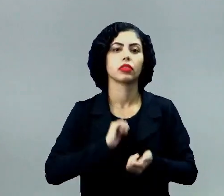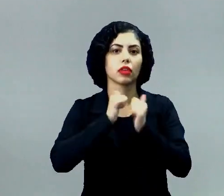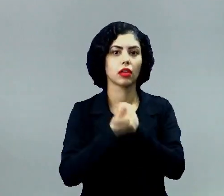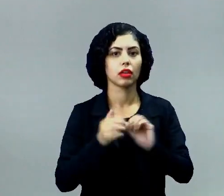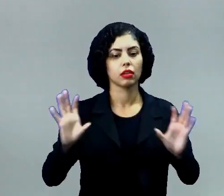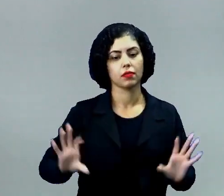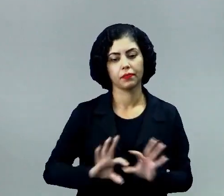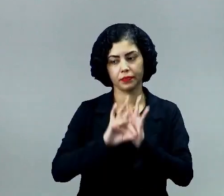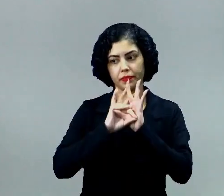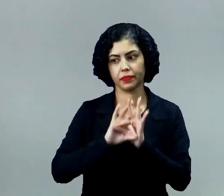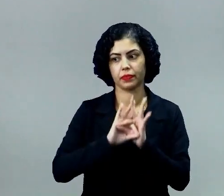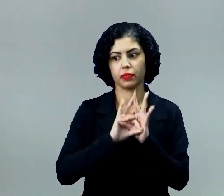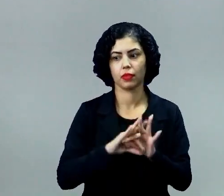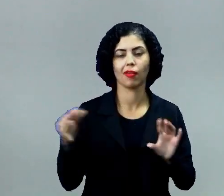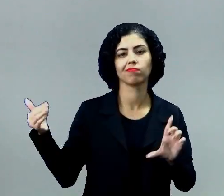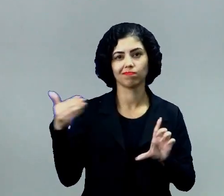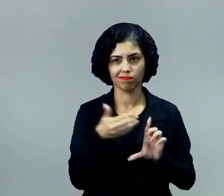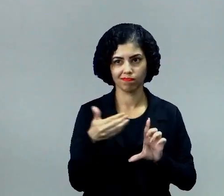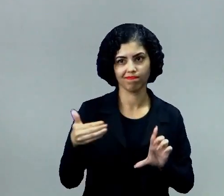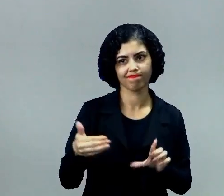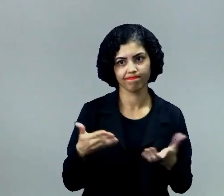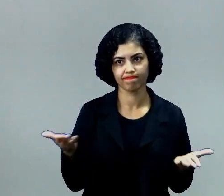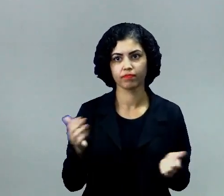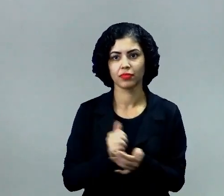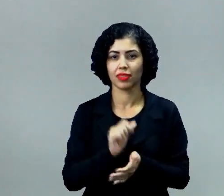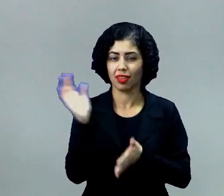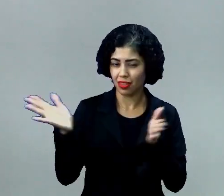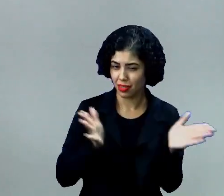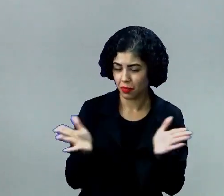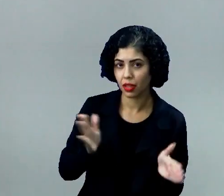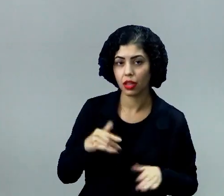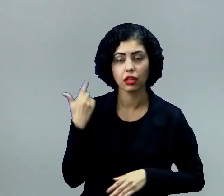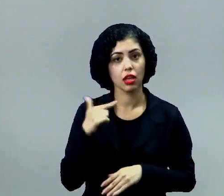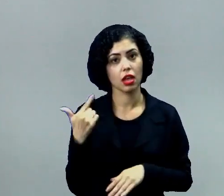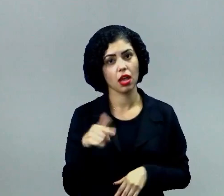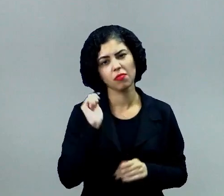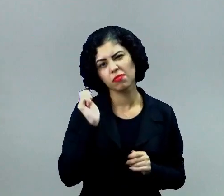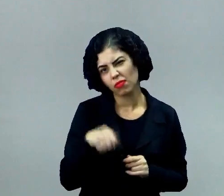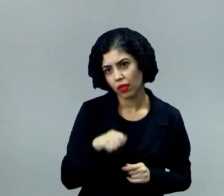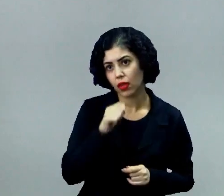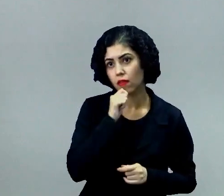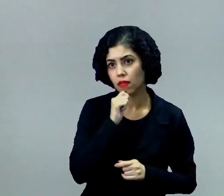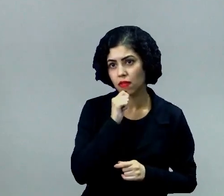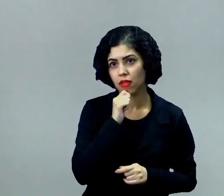está relacionado ao acesso a ela. É muito pouco provável que você já tenha